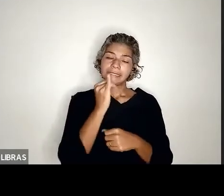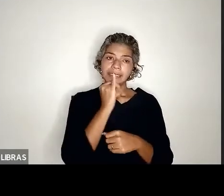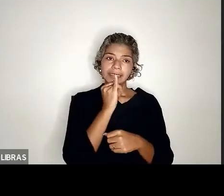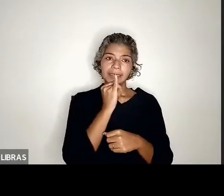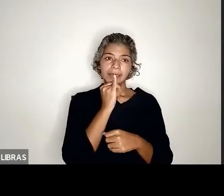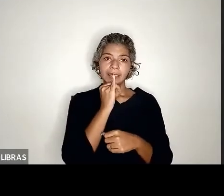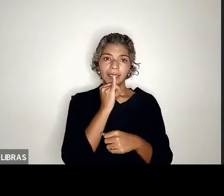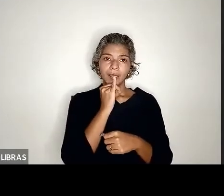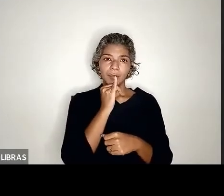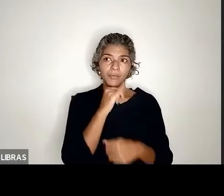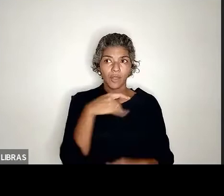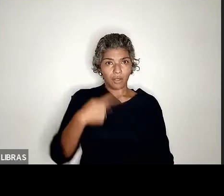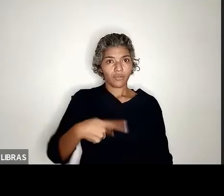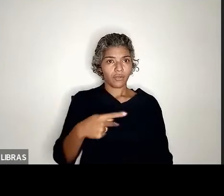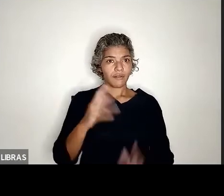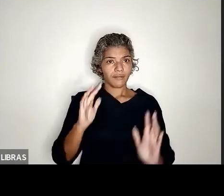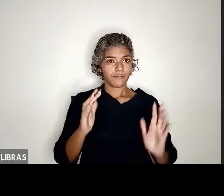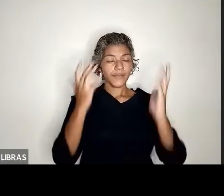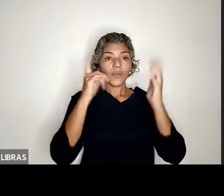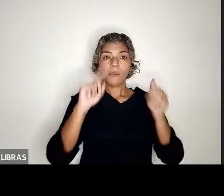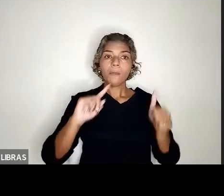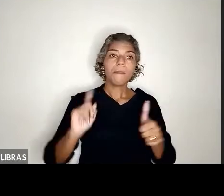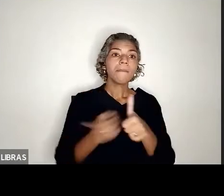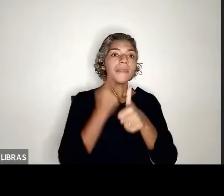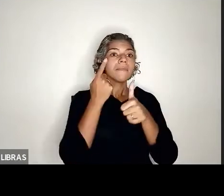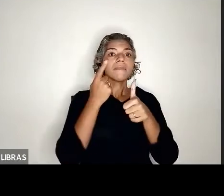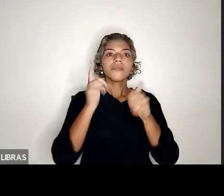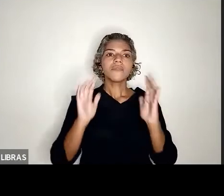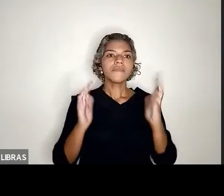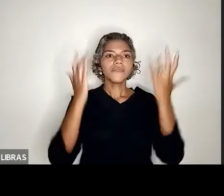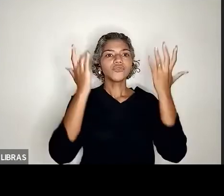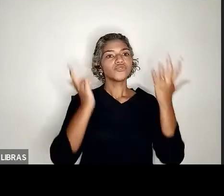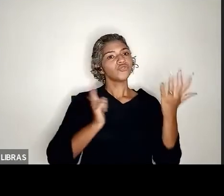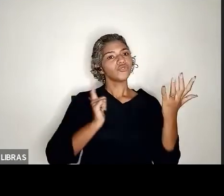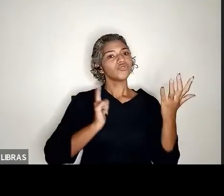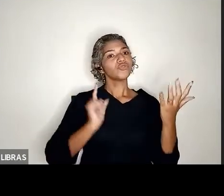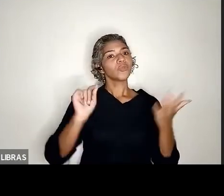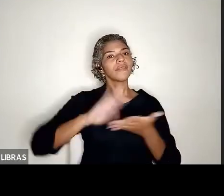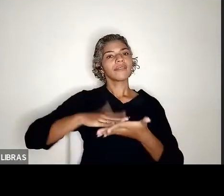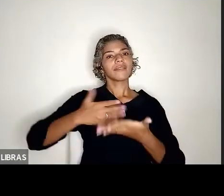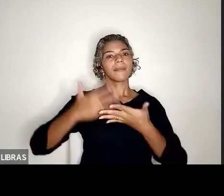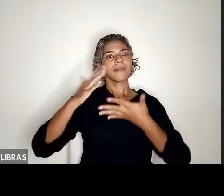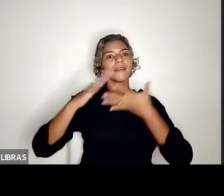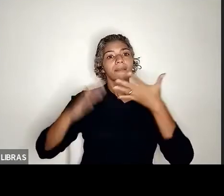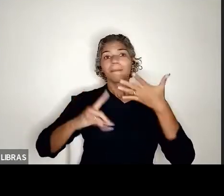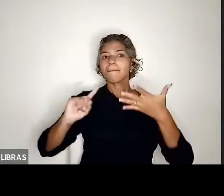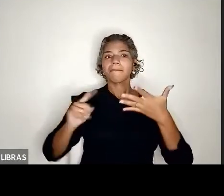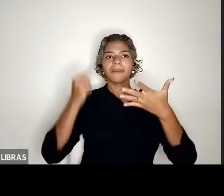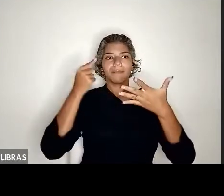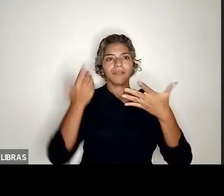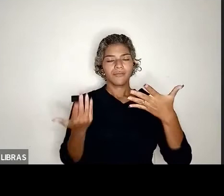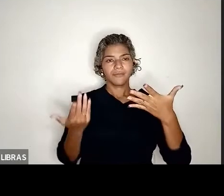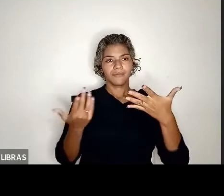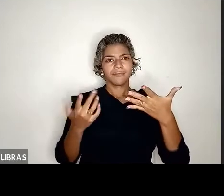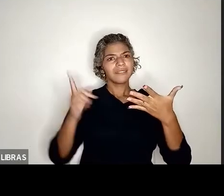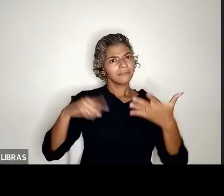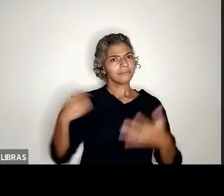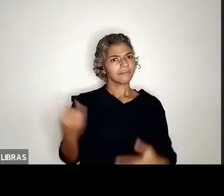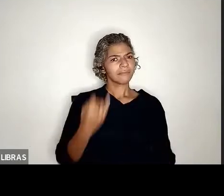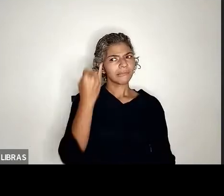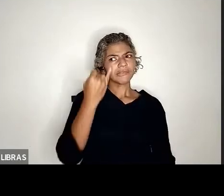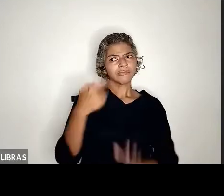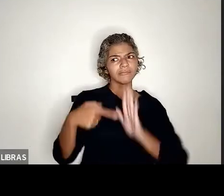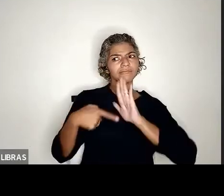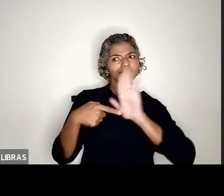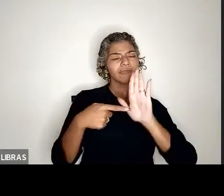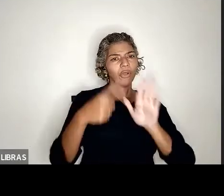por exemplo, é o primeiro CIENCE que a gente conta com a presença dos intérpretes de Libras. E esse é um importante indicador para a gente ver o quão